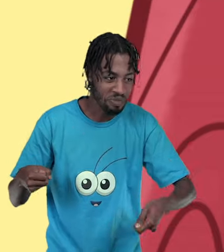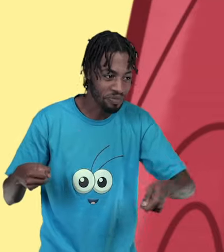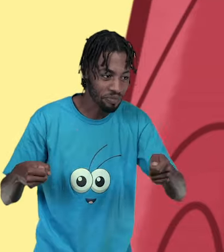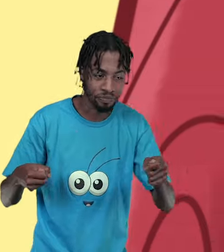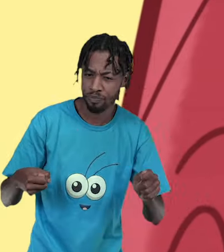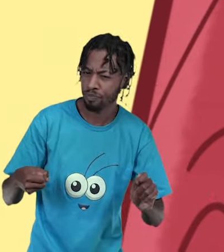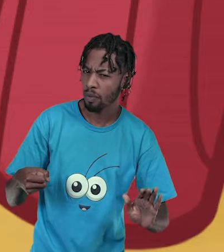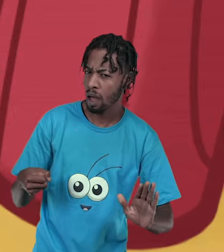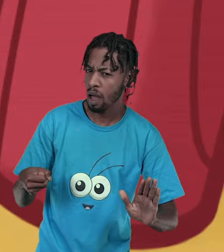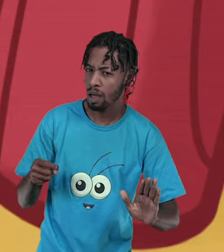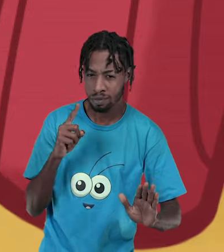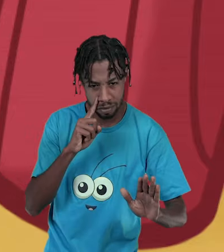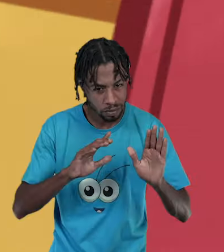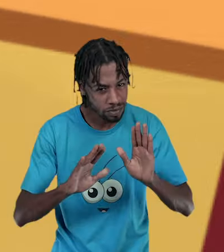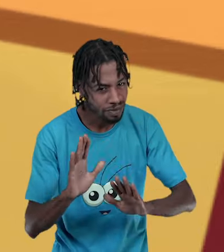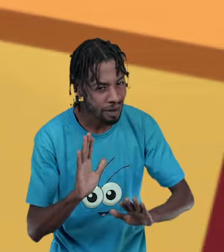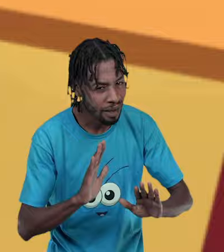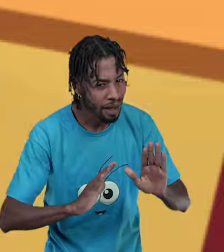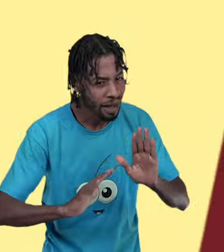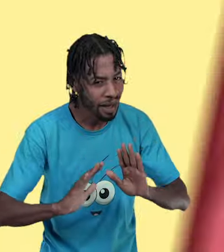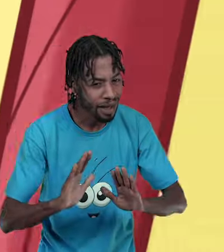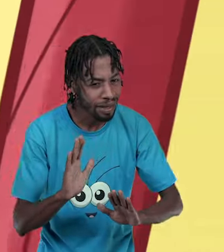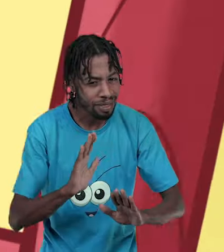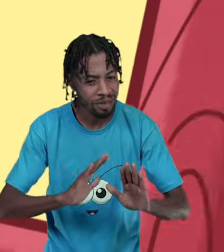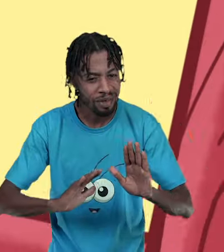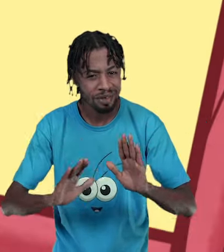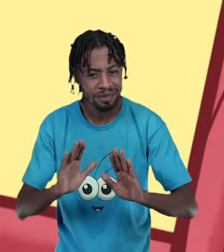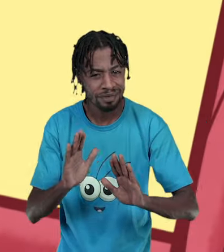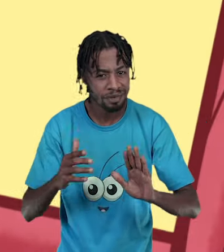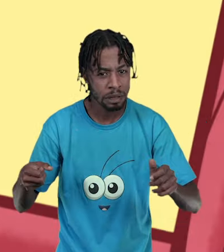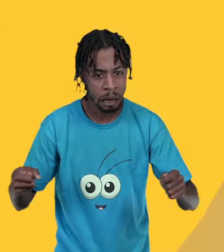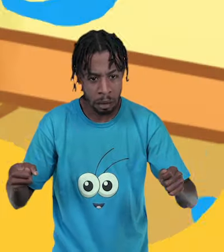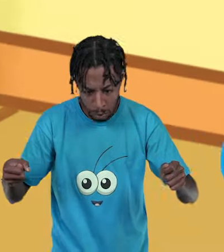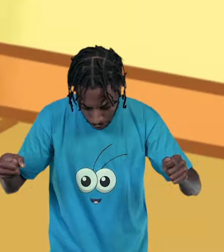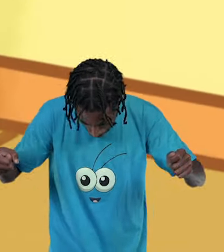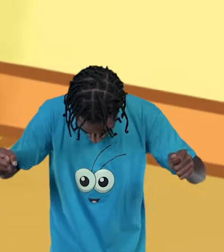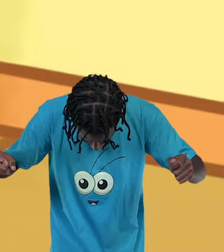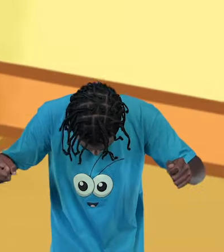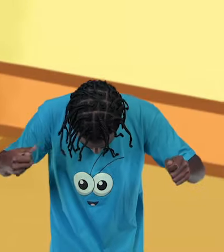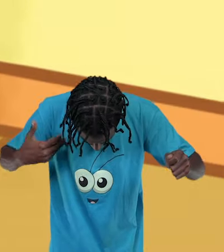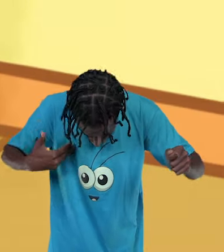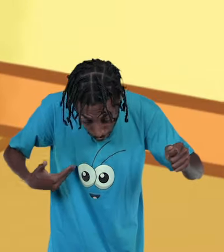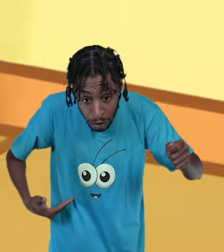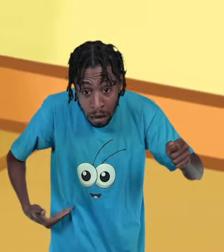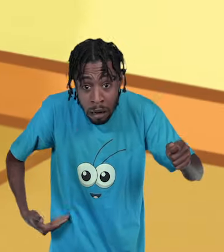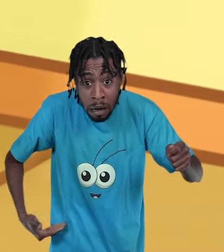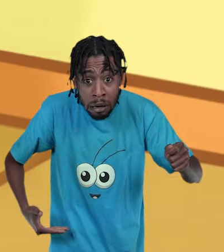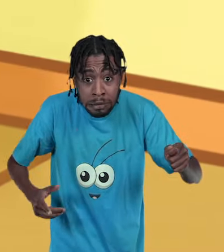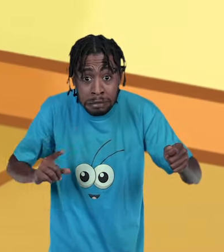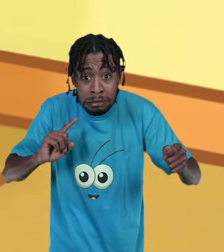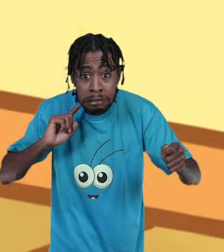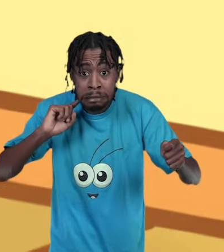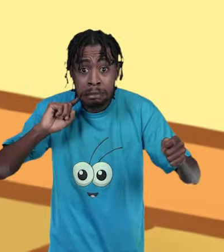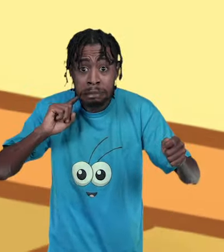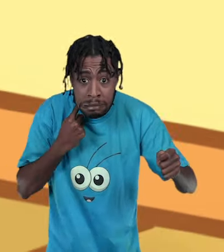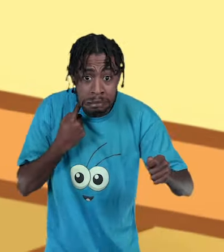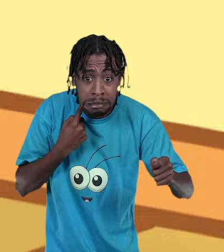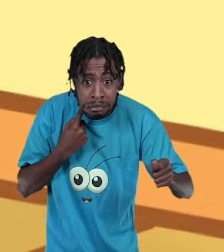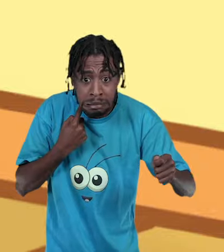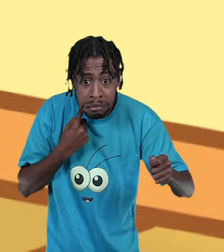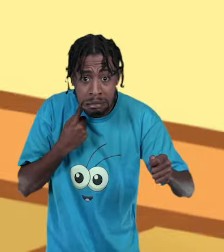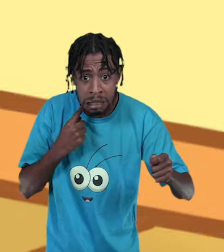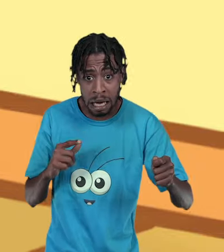Mas cuidado, amiguinhos Pra sua roupa não sujar